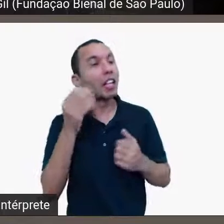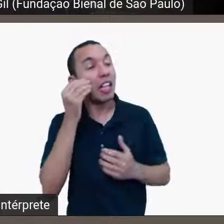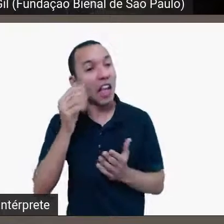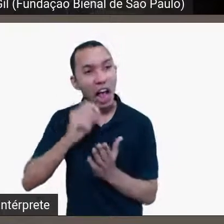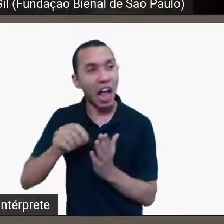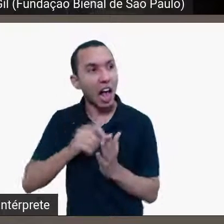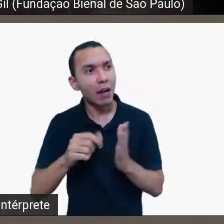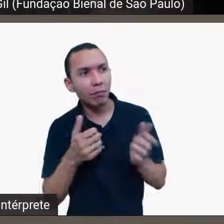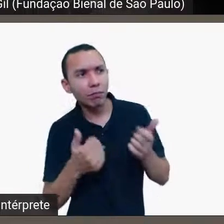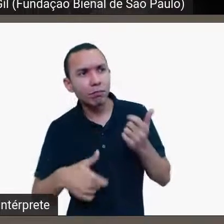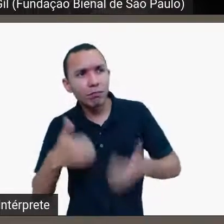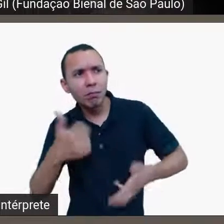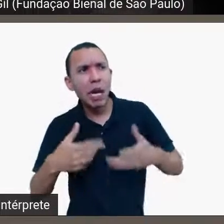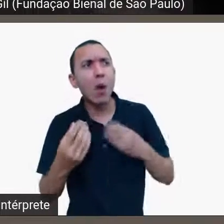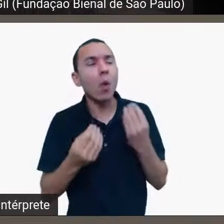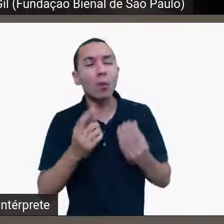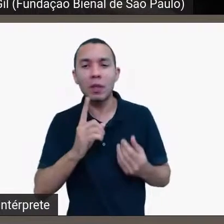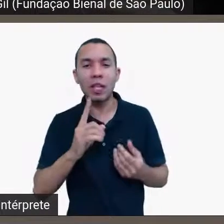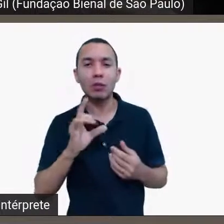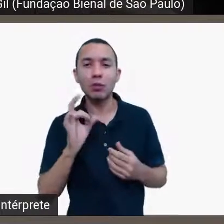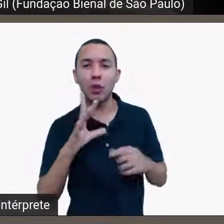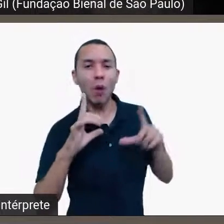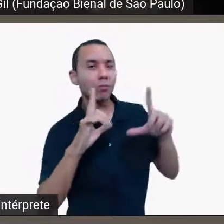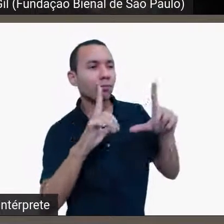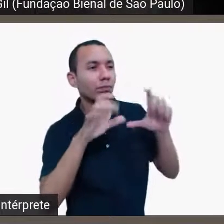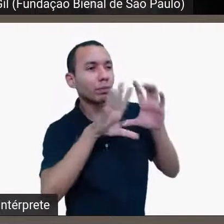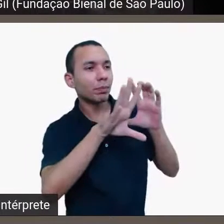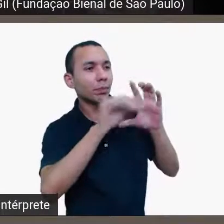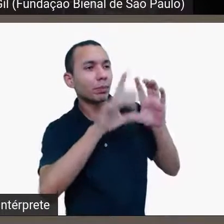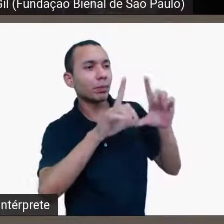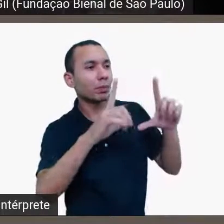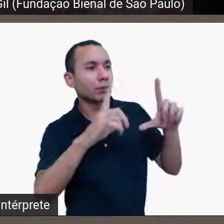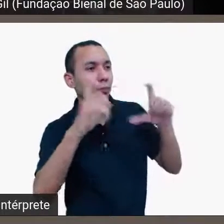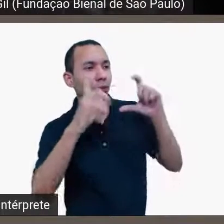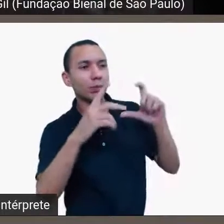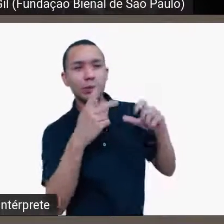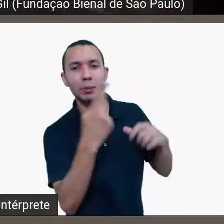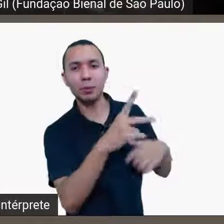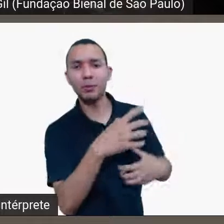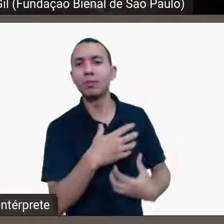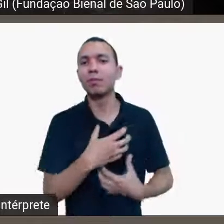é capturar a sua essência, vamos dizer assim,